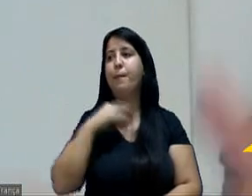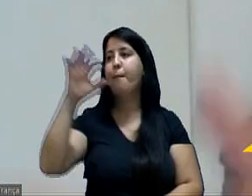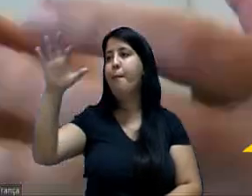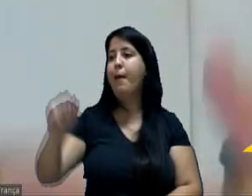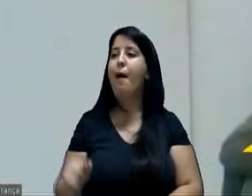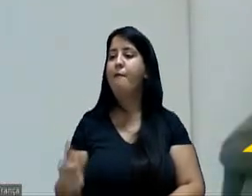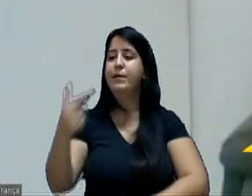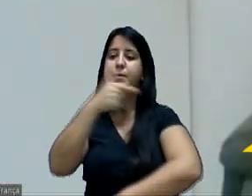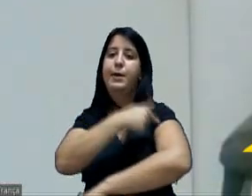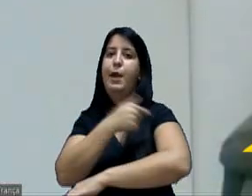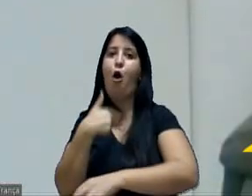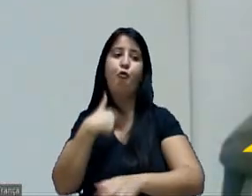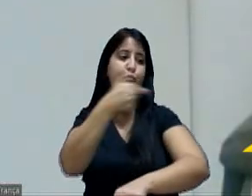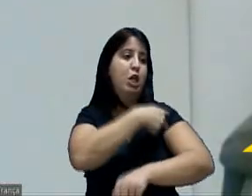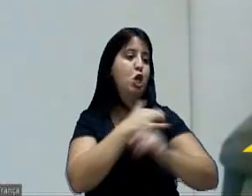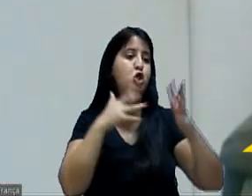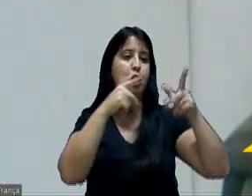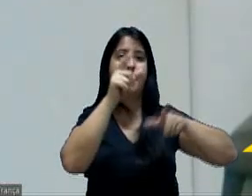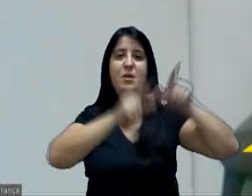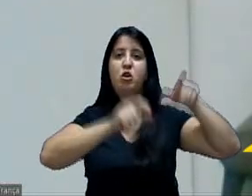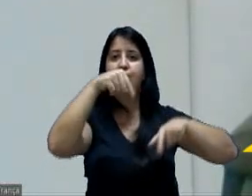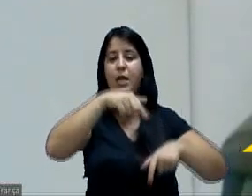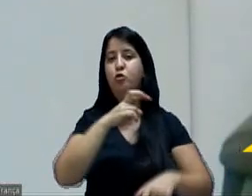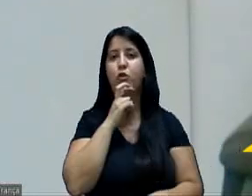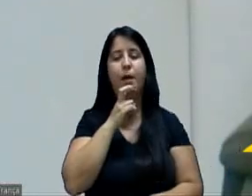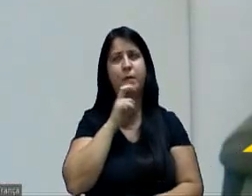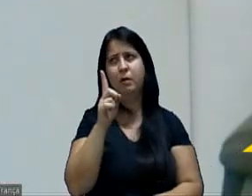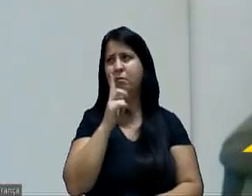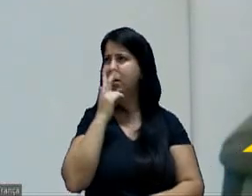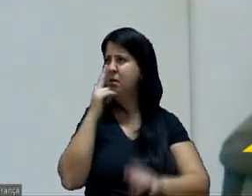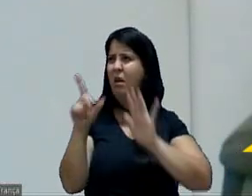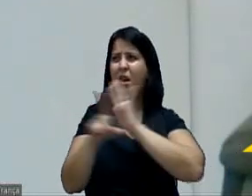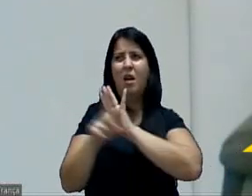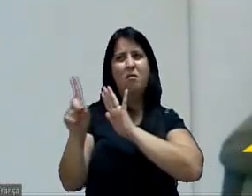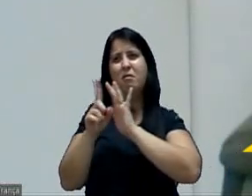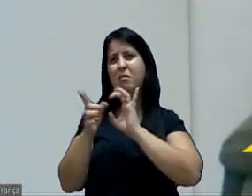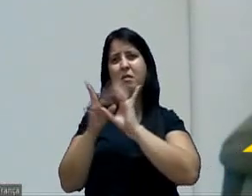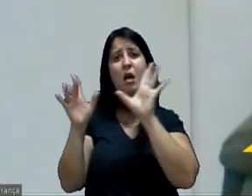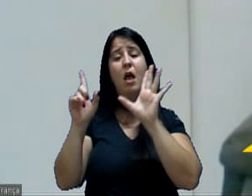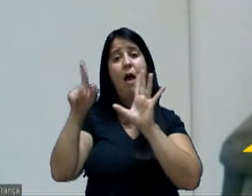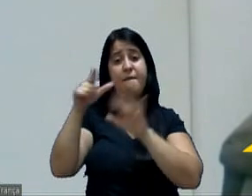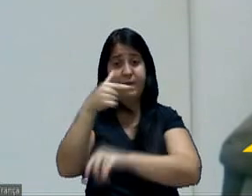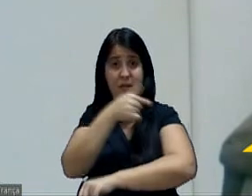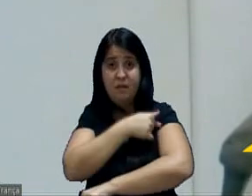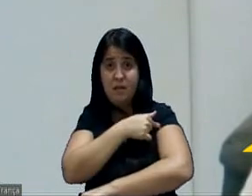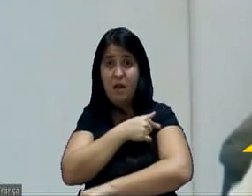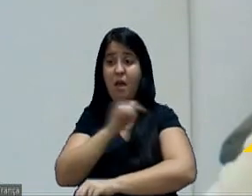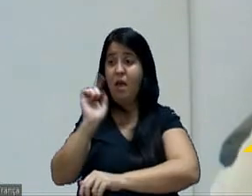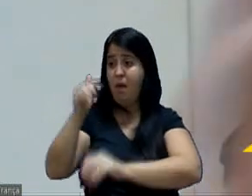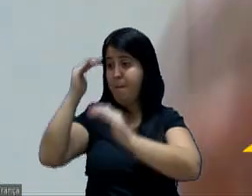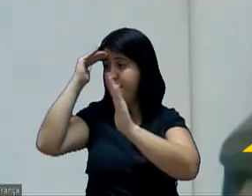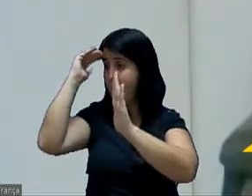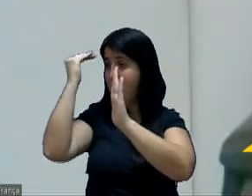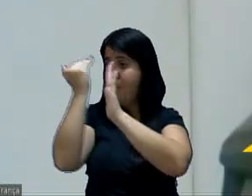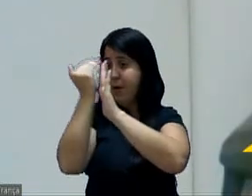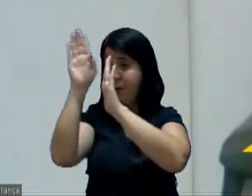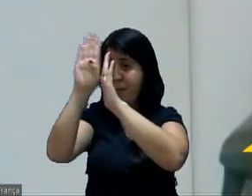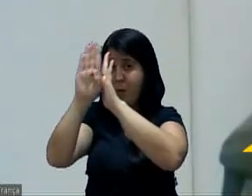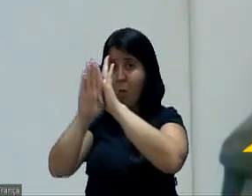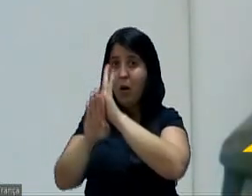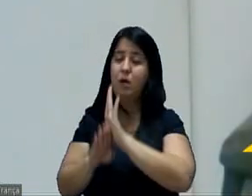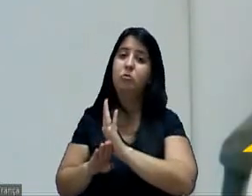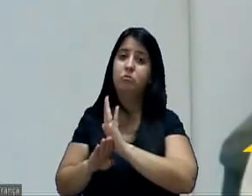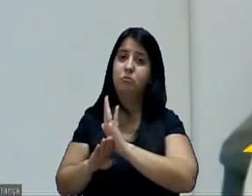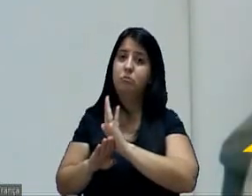povo de Sorocaba. Entendeu? Me parece que a lei nem permite isso, essas vacinas entram no plano nacional. Então, parece que os municípios, estados e